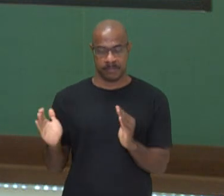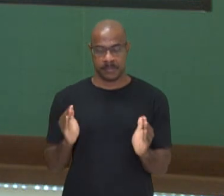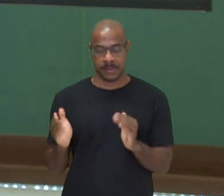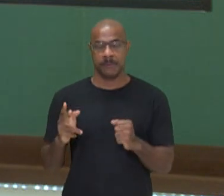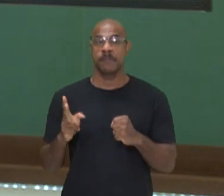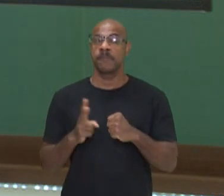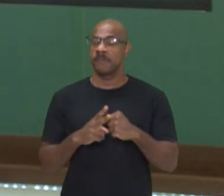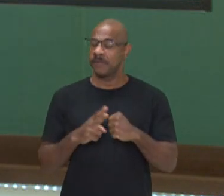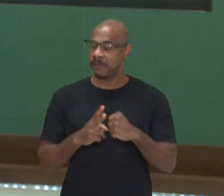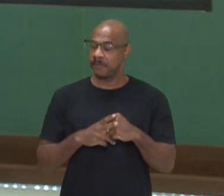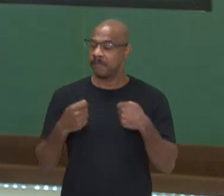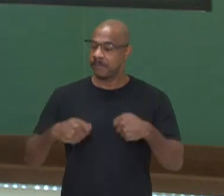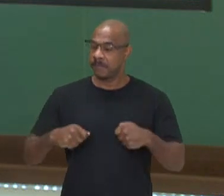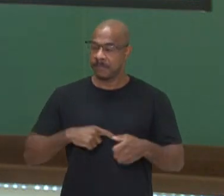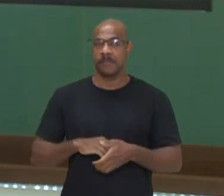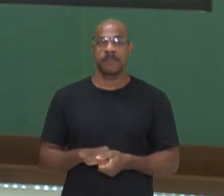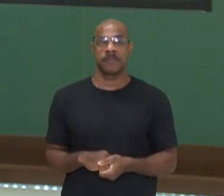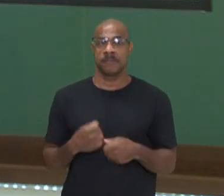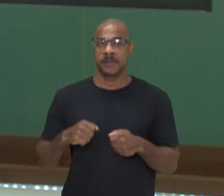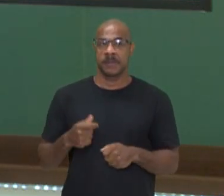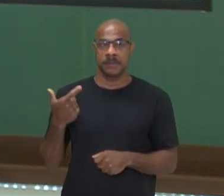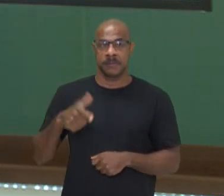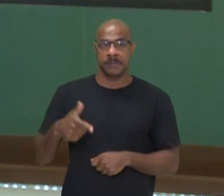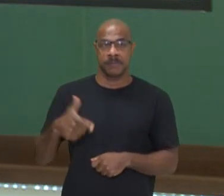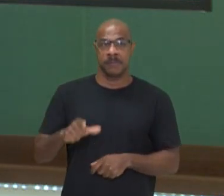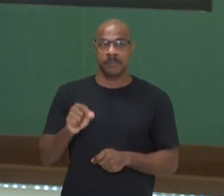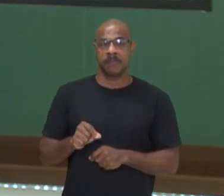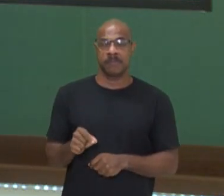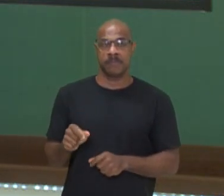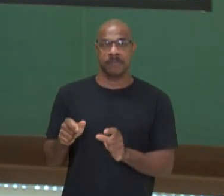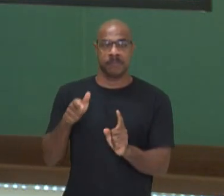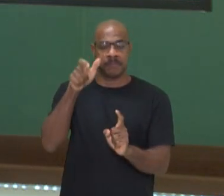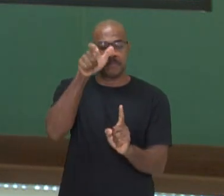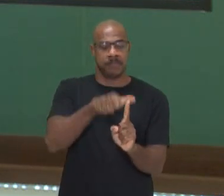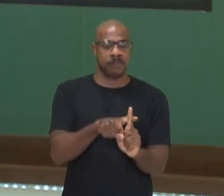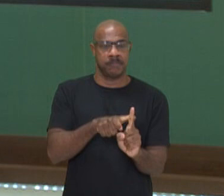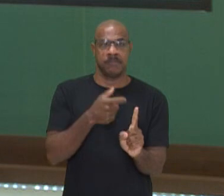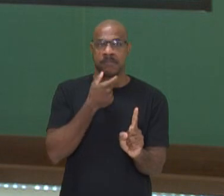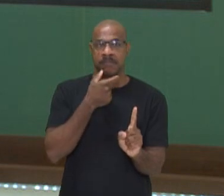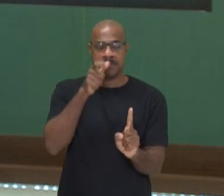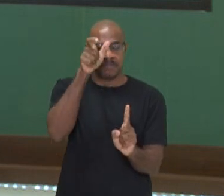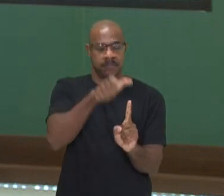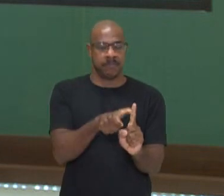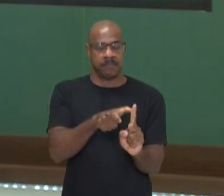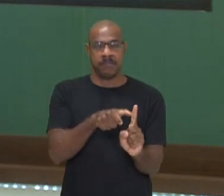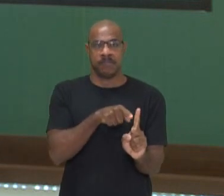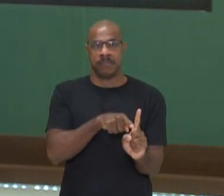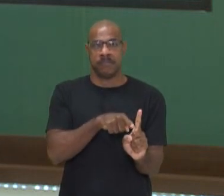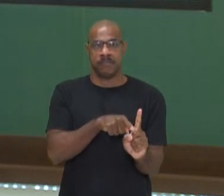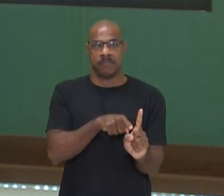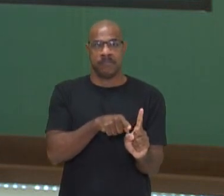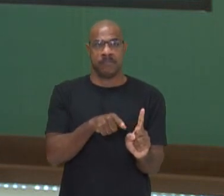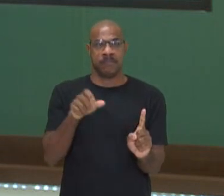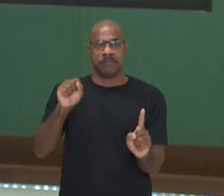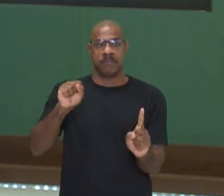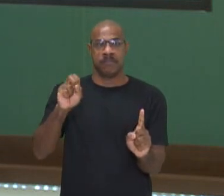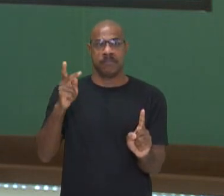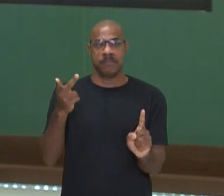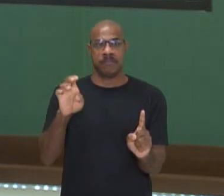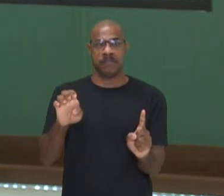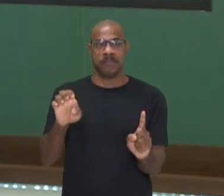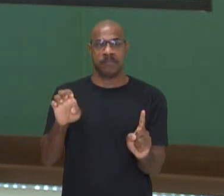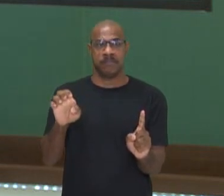verbal, tá? E você também repete o mesmo sujeito. English, it, she, Josh